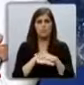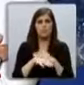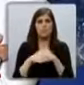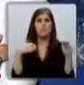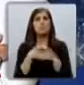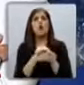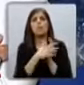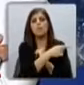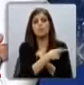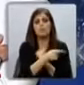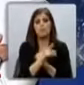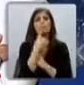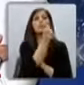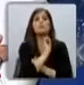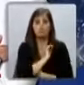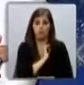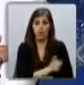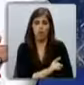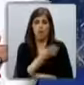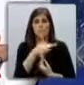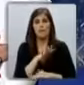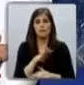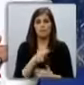gol? Essa seria a minha pergunta. Mas, bueno,